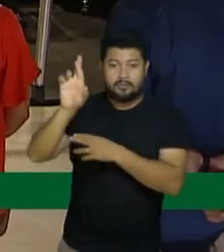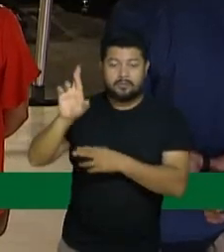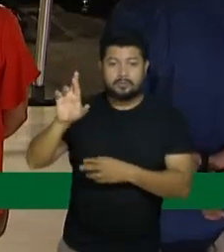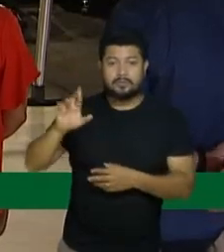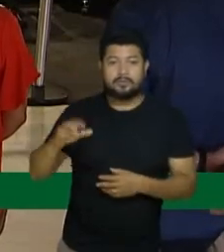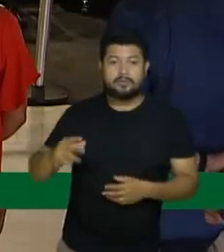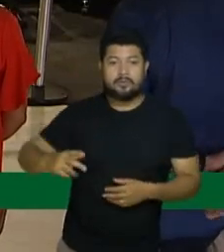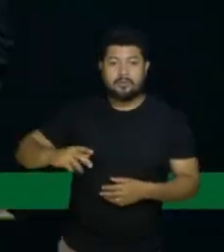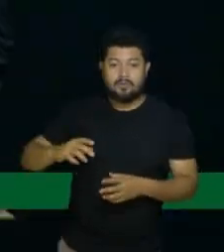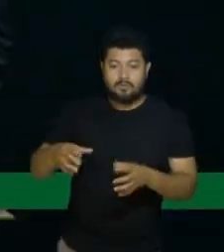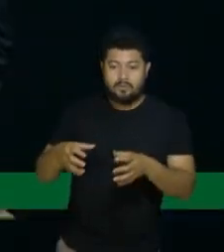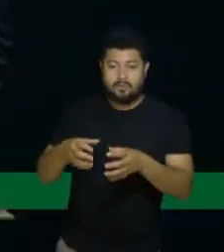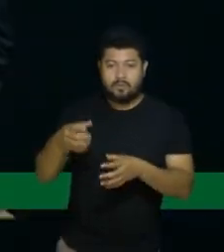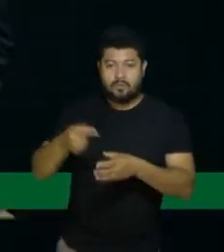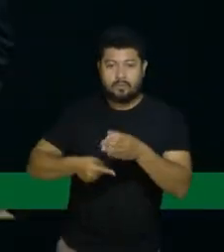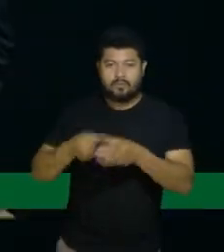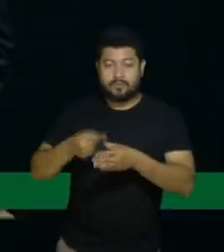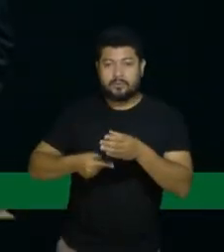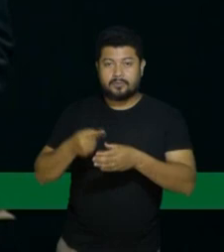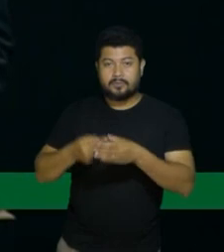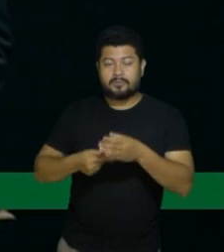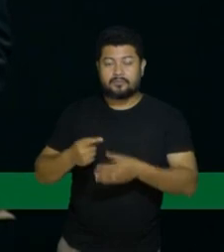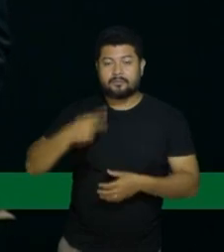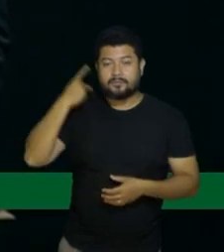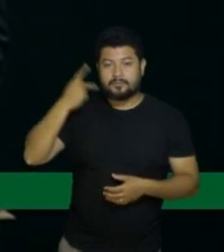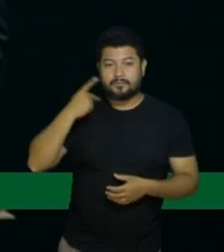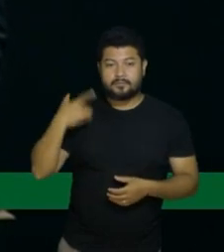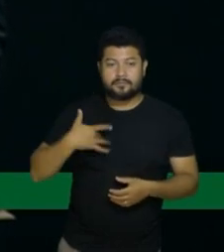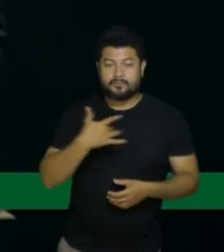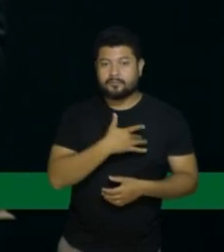muito bem do que eu vou relatar daqui para frente